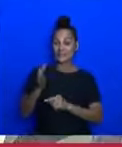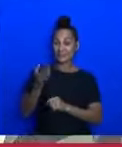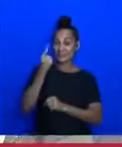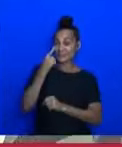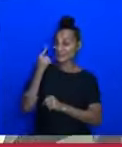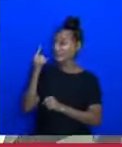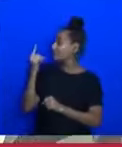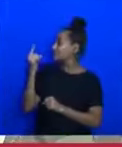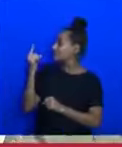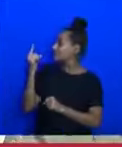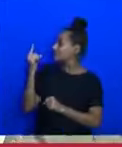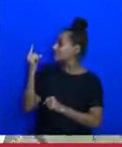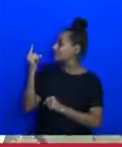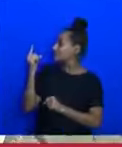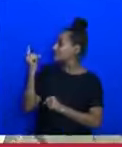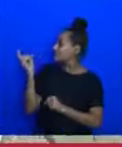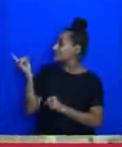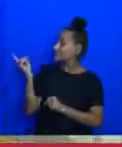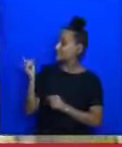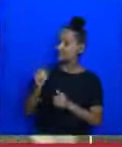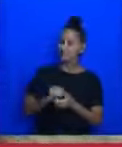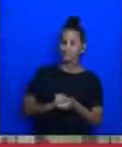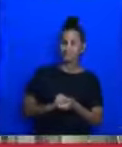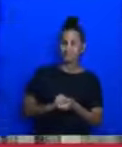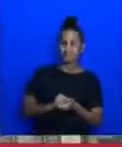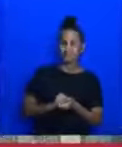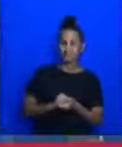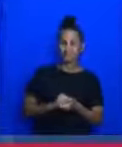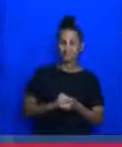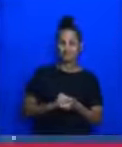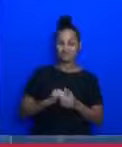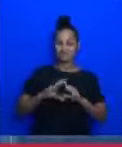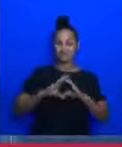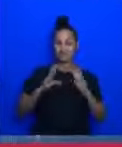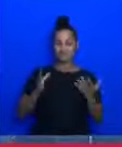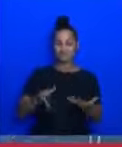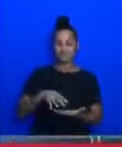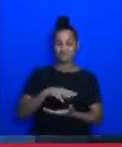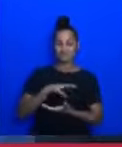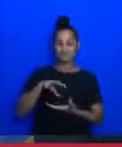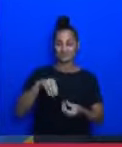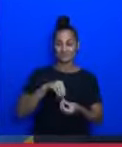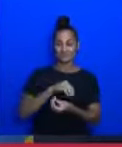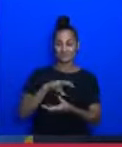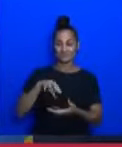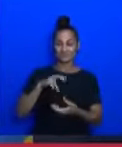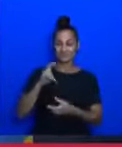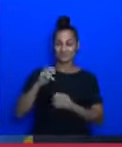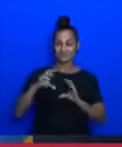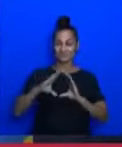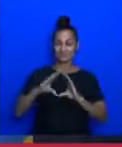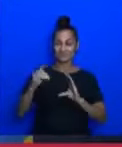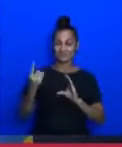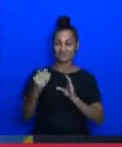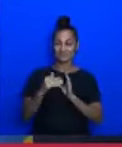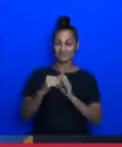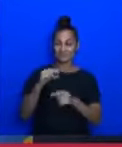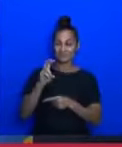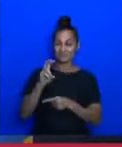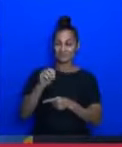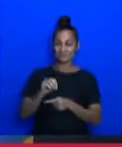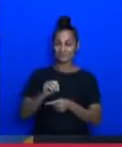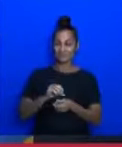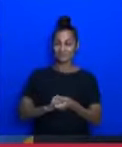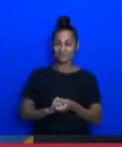bolas posicionadas, valendo. Globo carregado, embaralhando, 50 bolas numeradas de 0 a